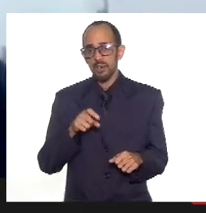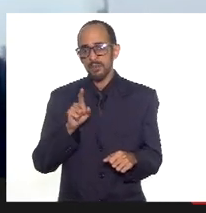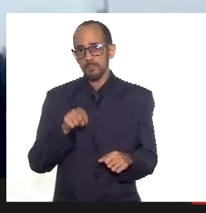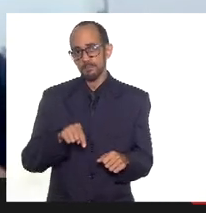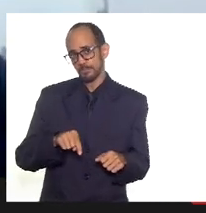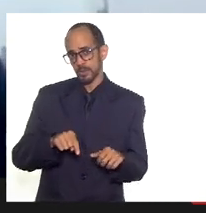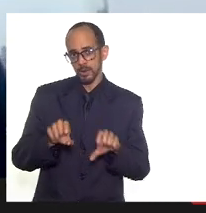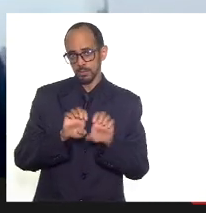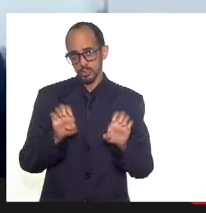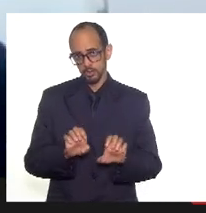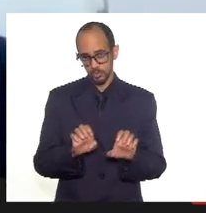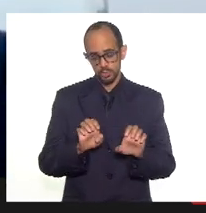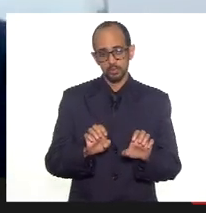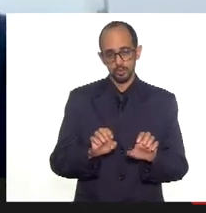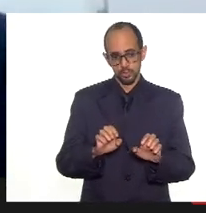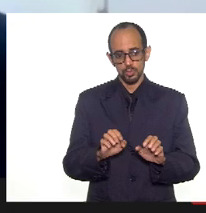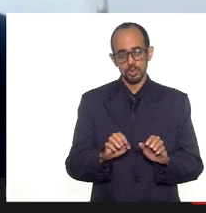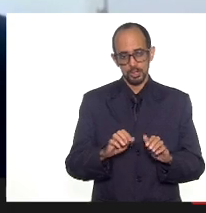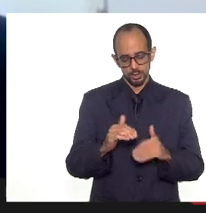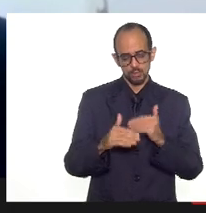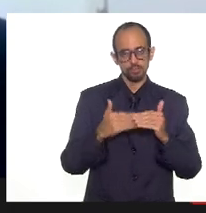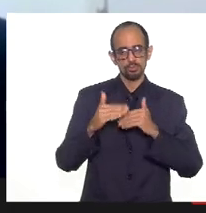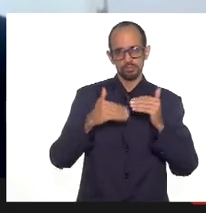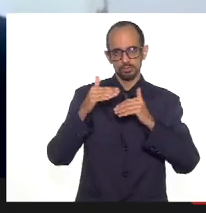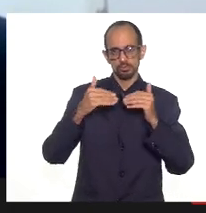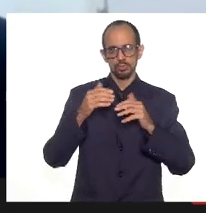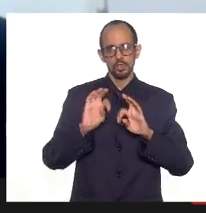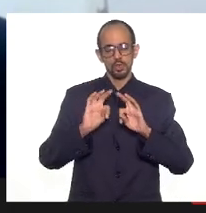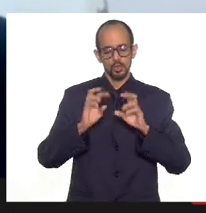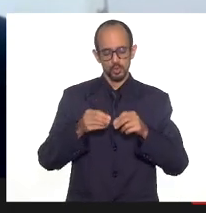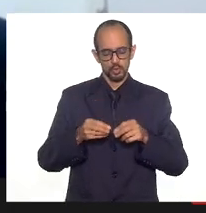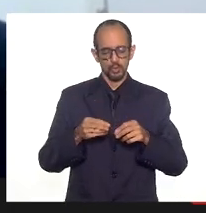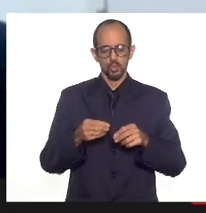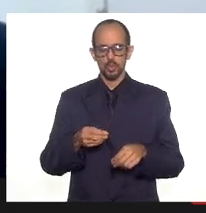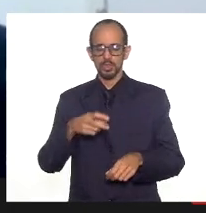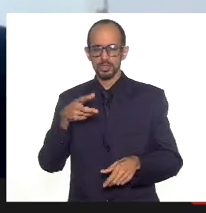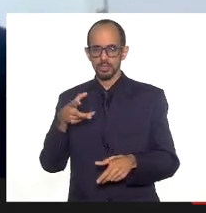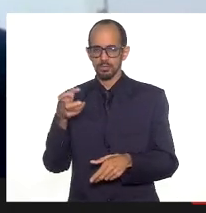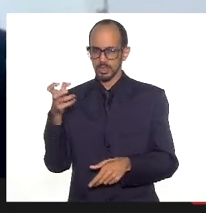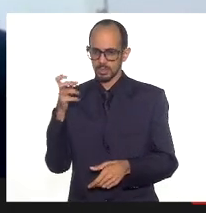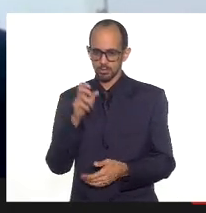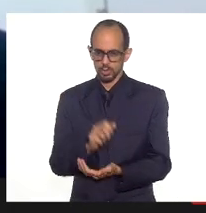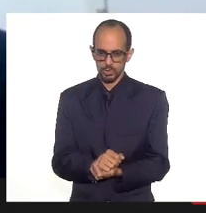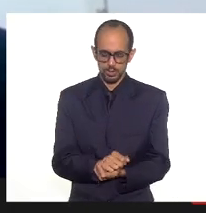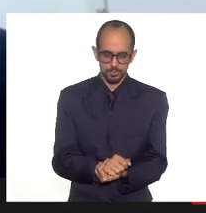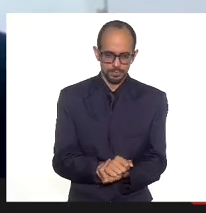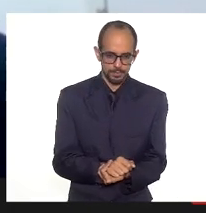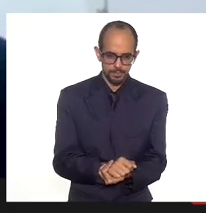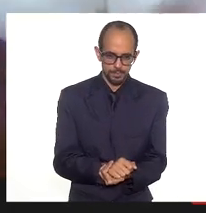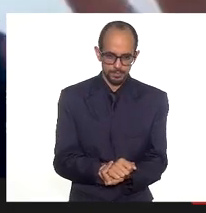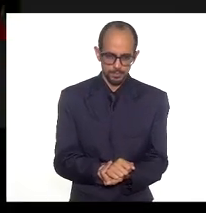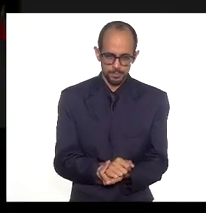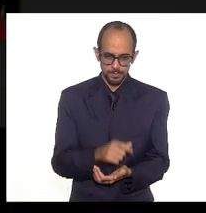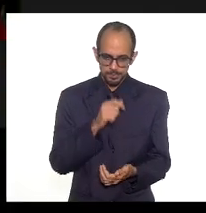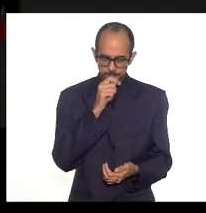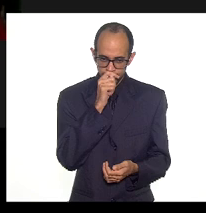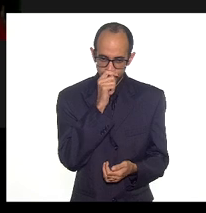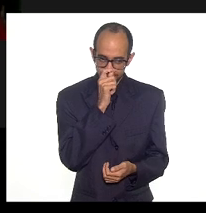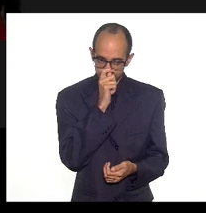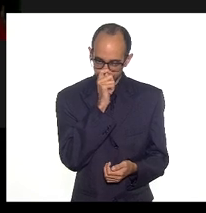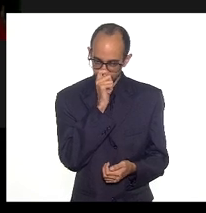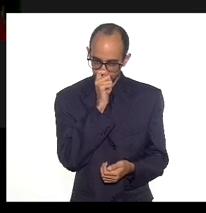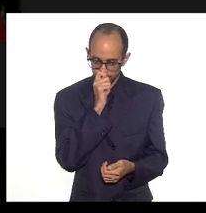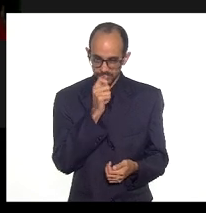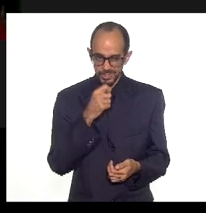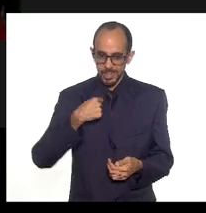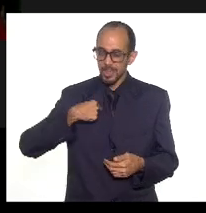de insucesso em todas as, as visões do processo, né? Tanto do governo quanto... Tá certo. Te